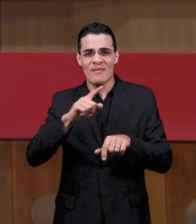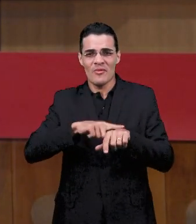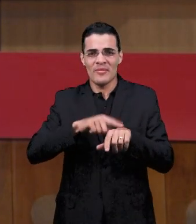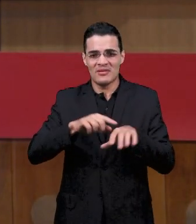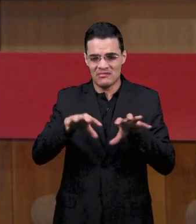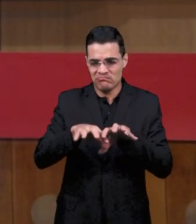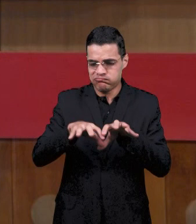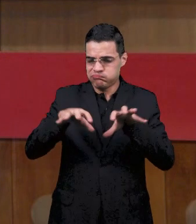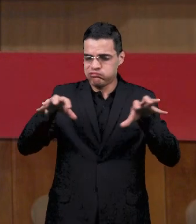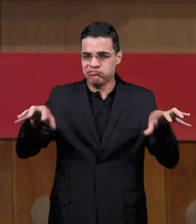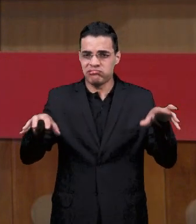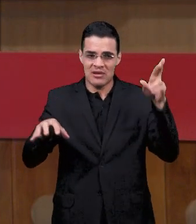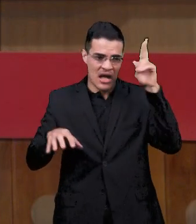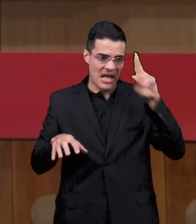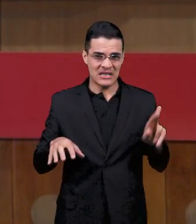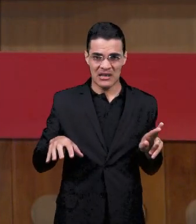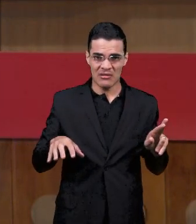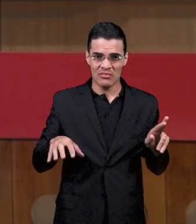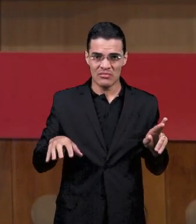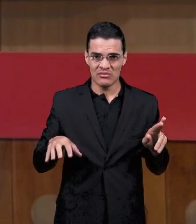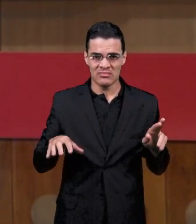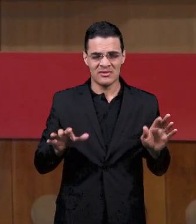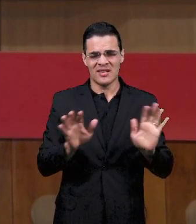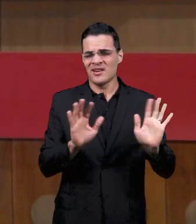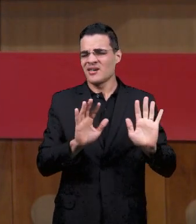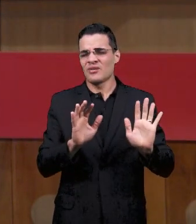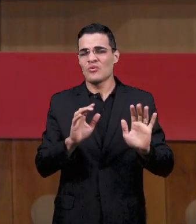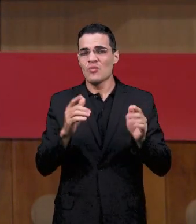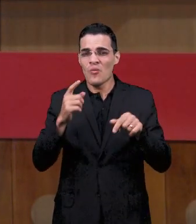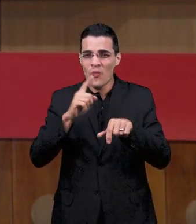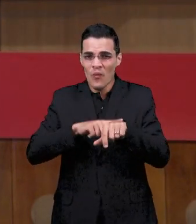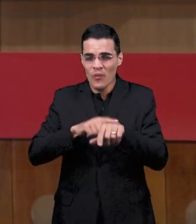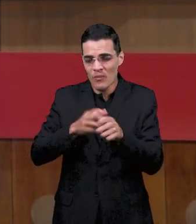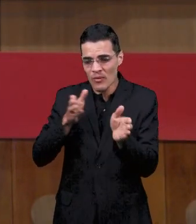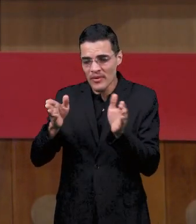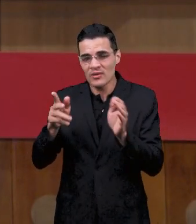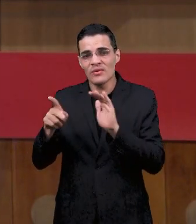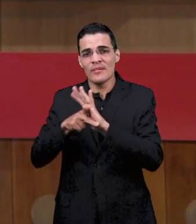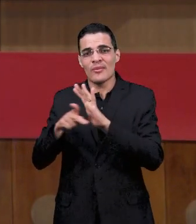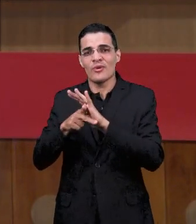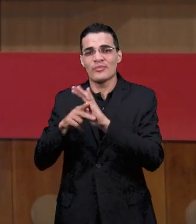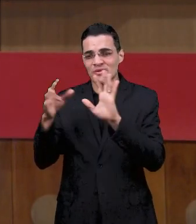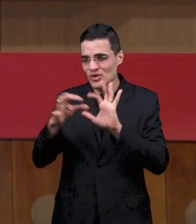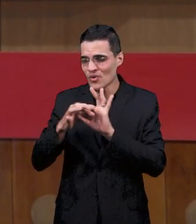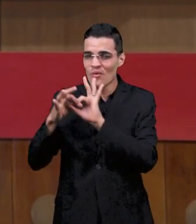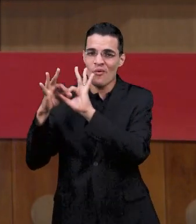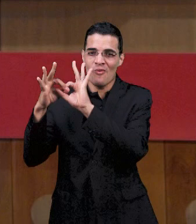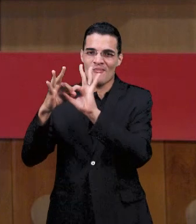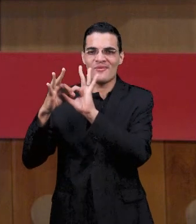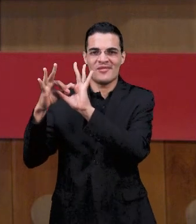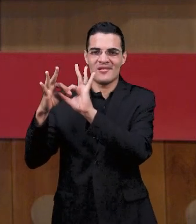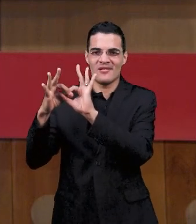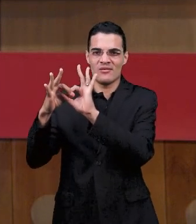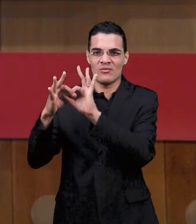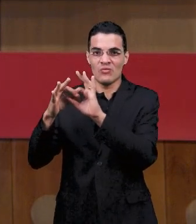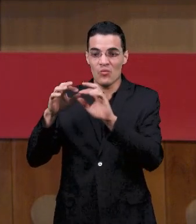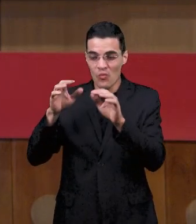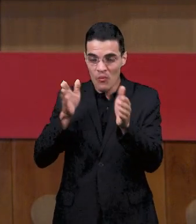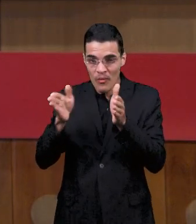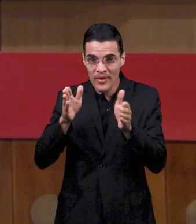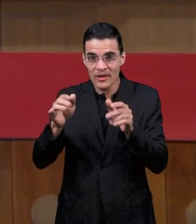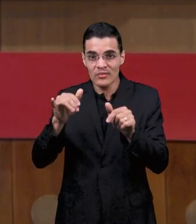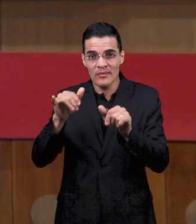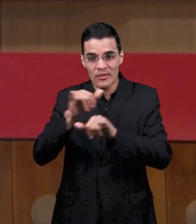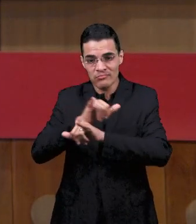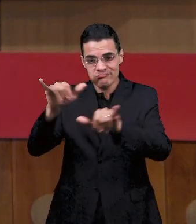agregar. Ninguém foi ordenado para dividir. A ordenação é para expandir o reino de Deus e não para dividir o reino